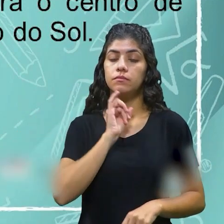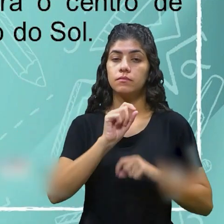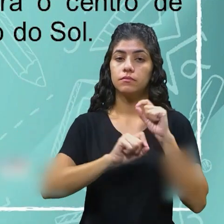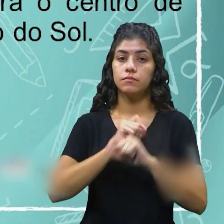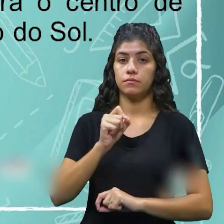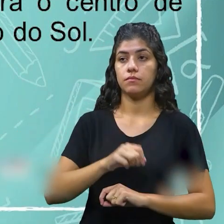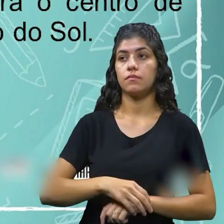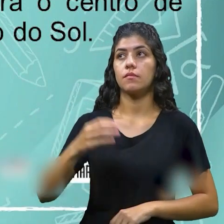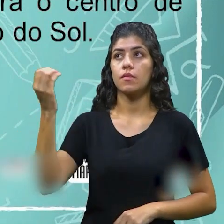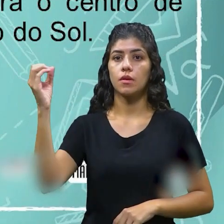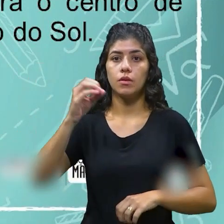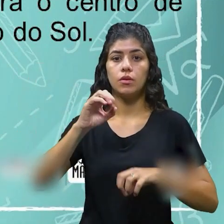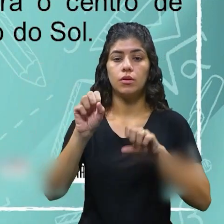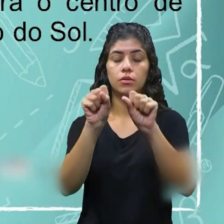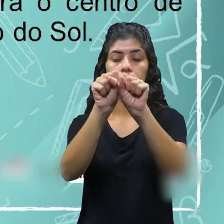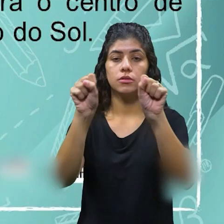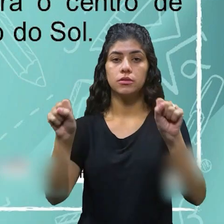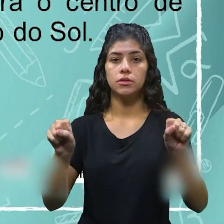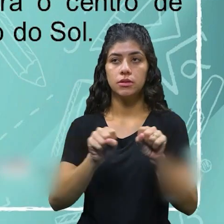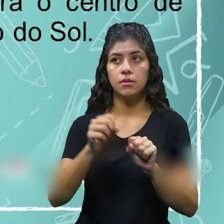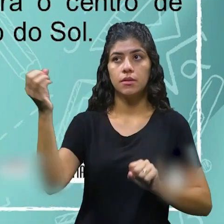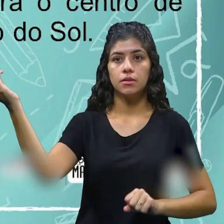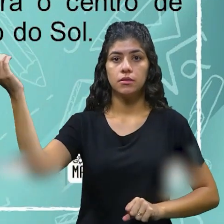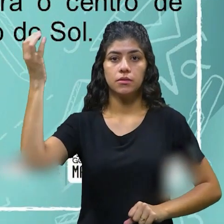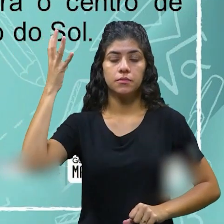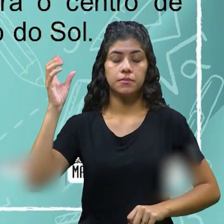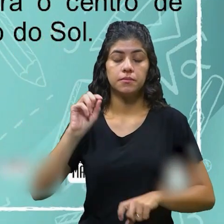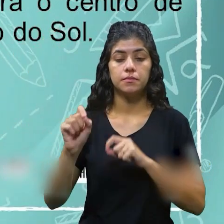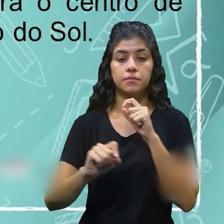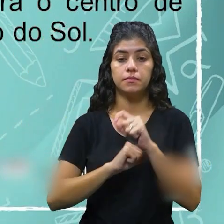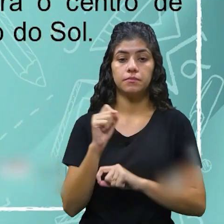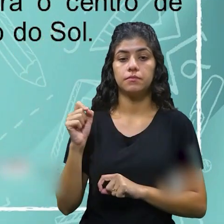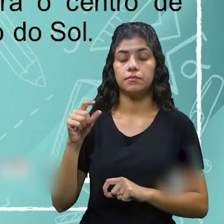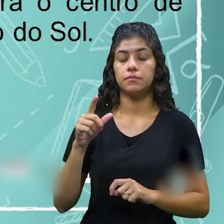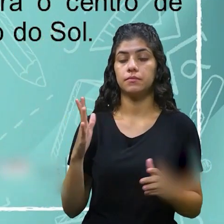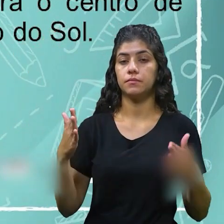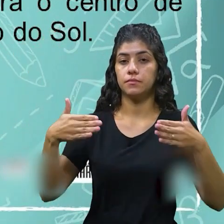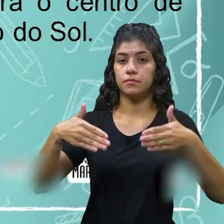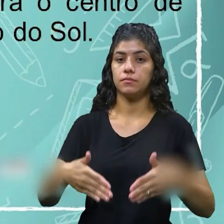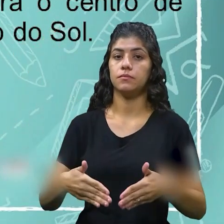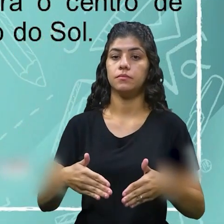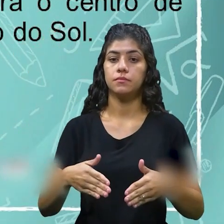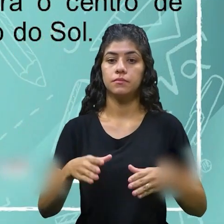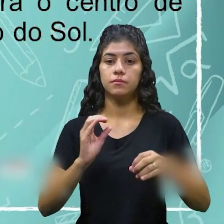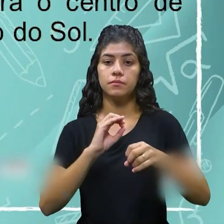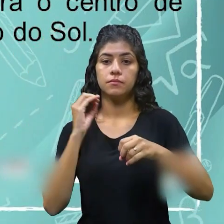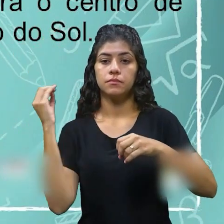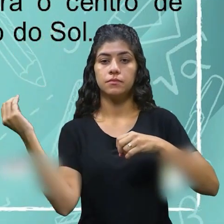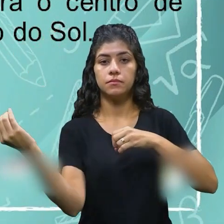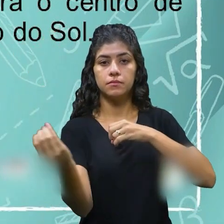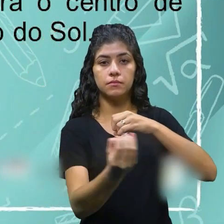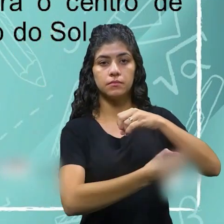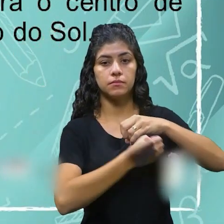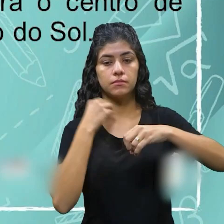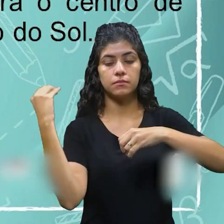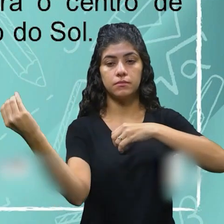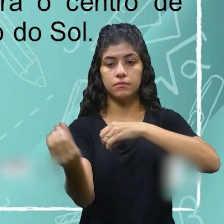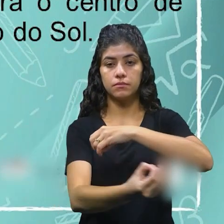o exemplo do sistema solar, né? Que tem um centro de massa e é em torno desse centro de massa que giram os